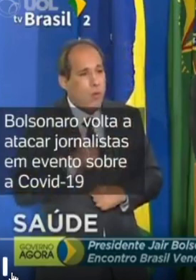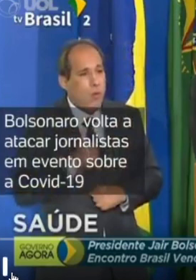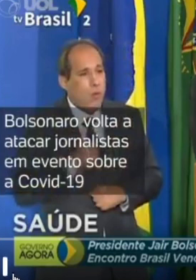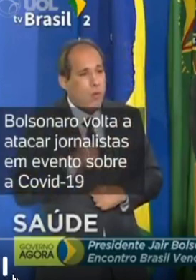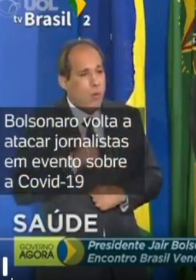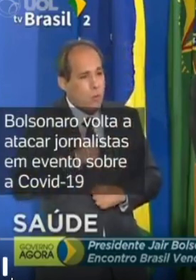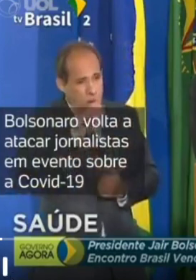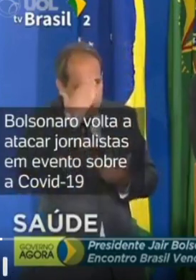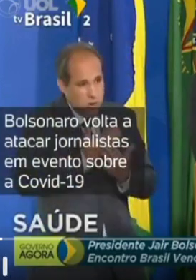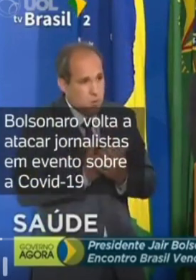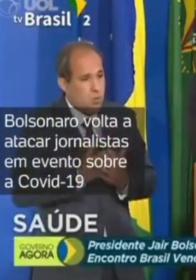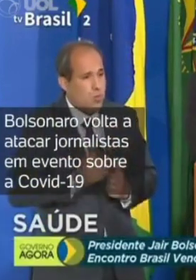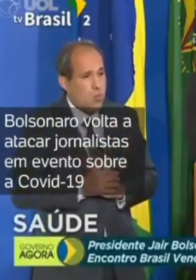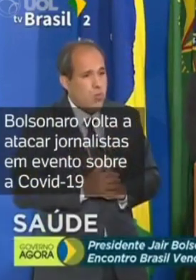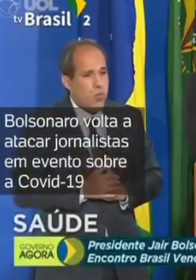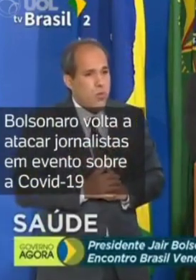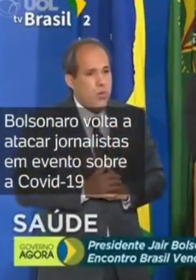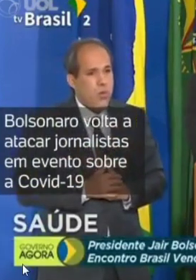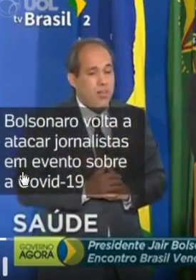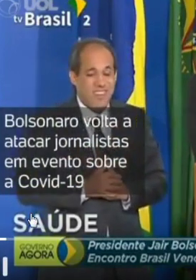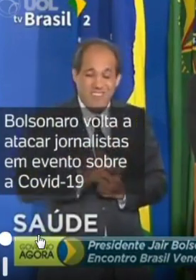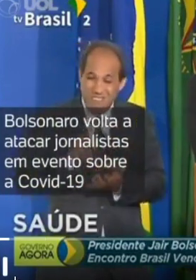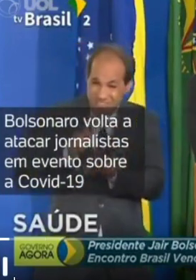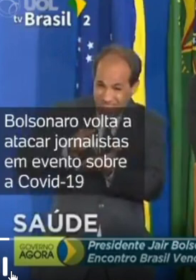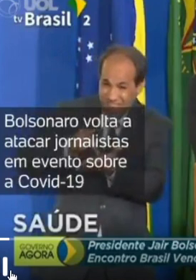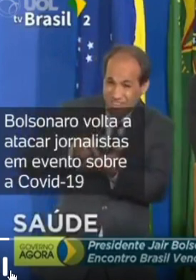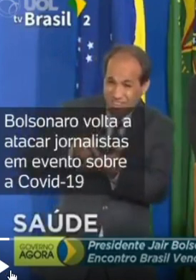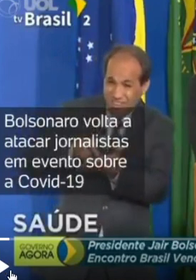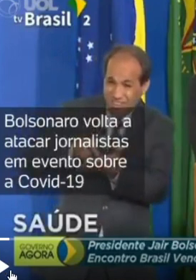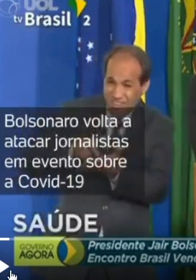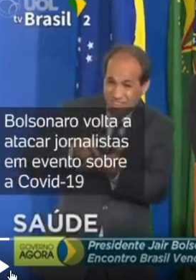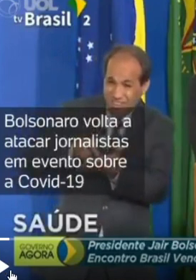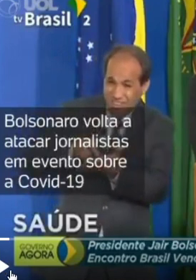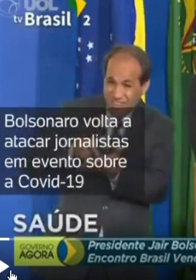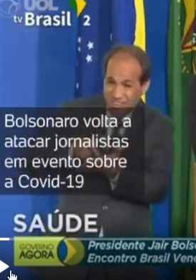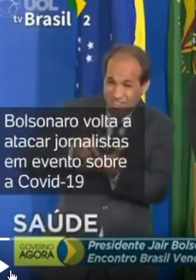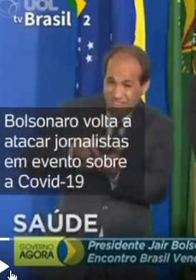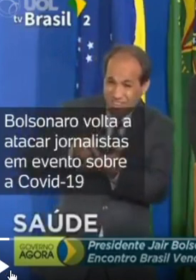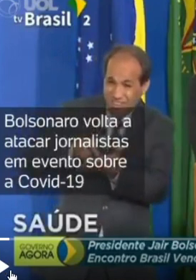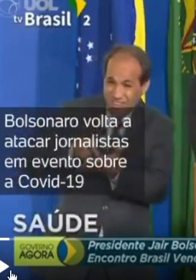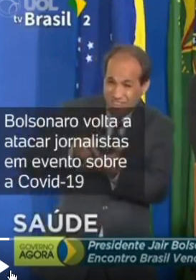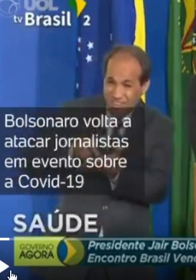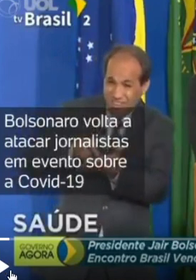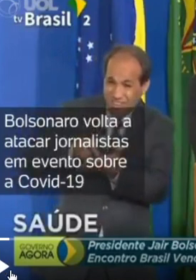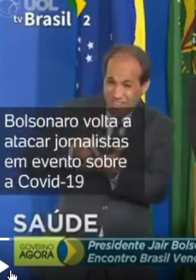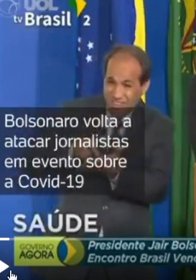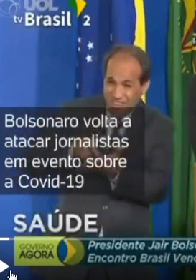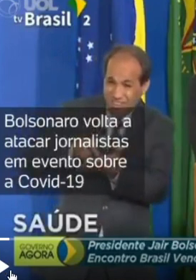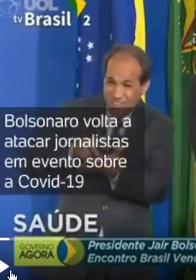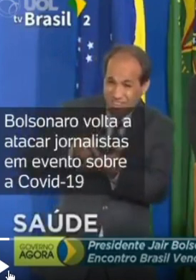tocar. Põe um vídeo pra torar, como diz calma o Calma aí, calma aí, calma aí. Deixa eu só ligar aqui.